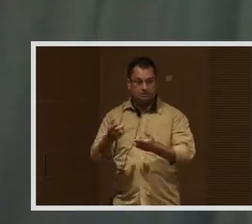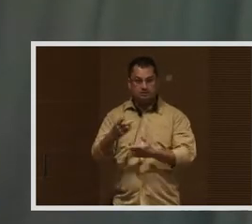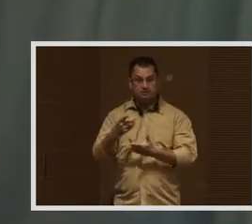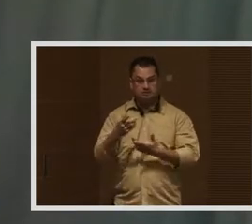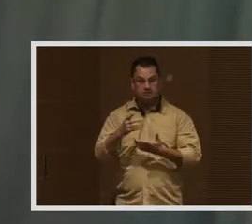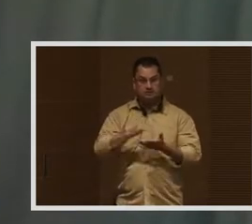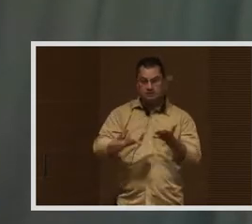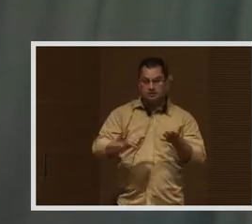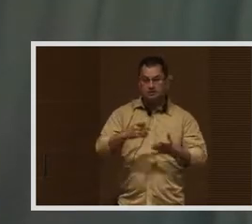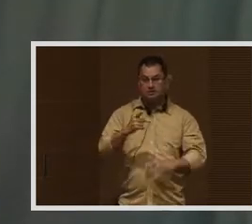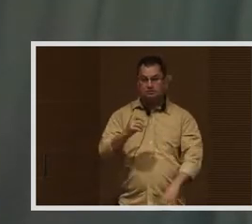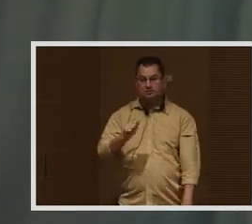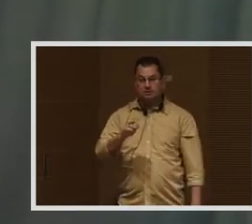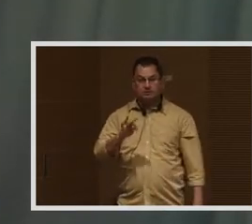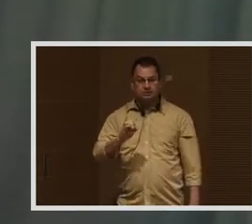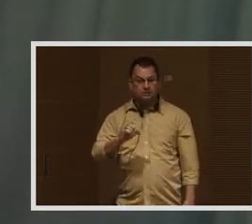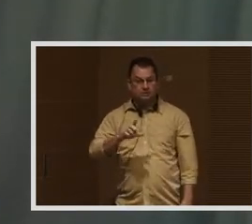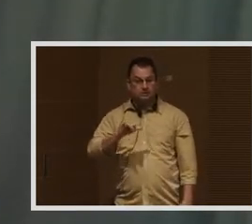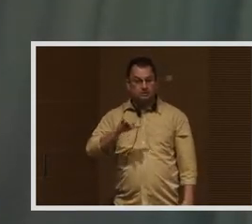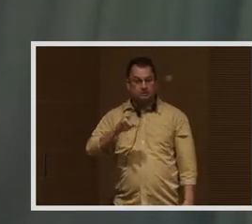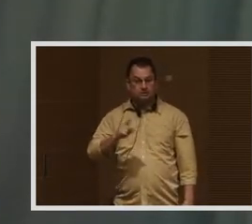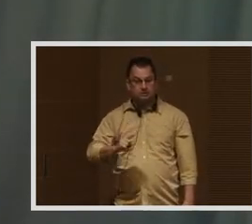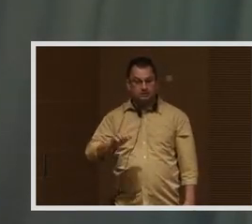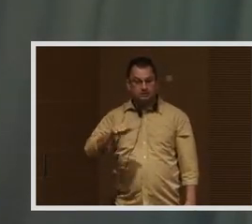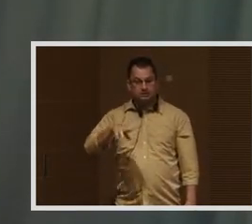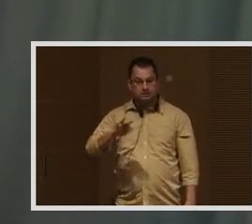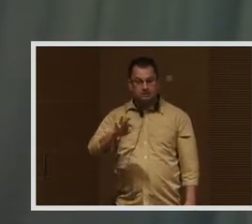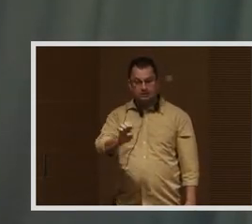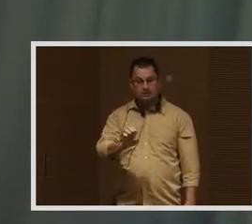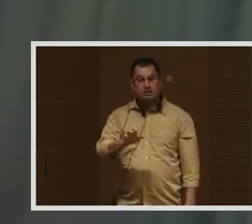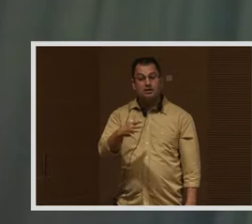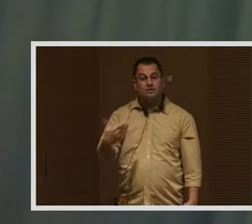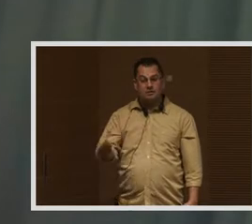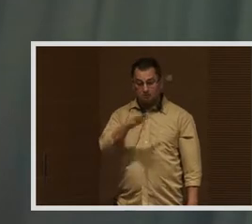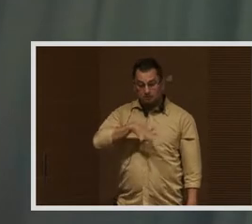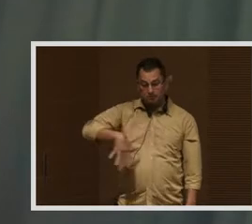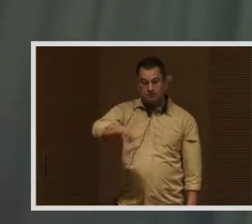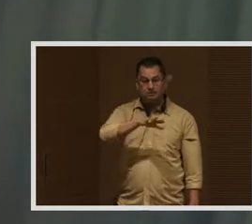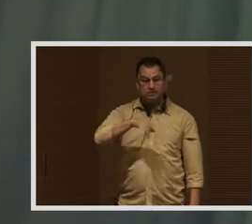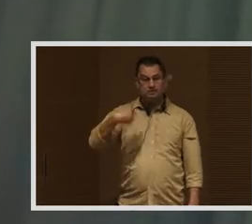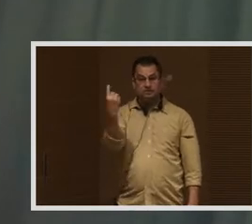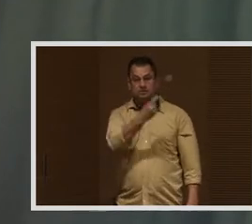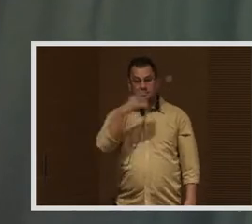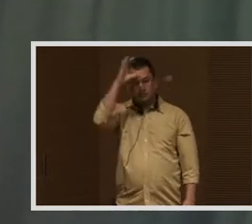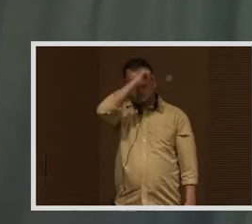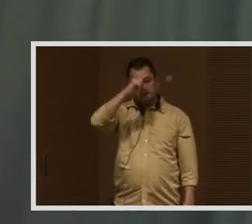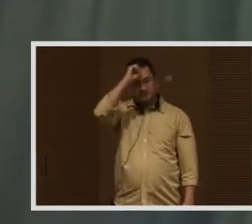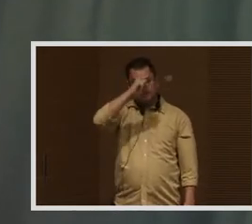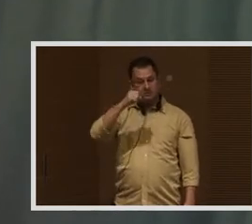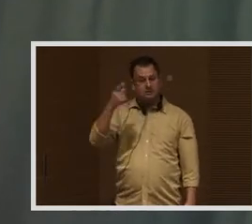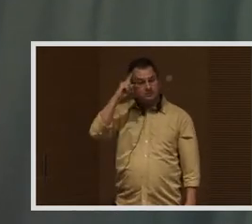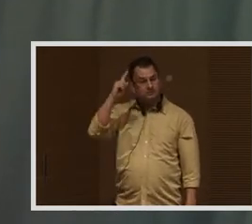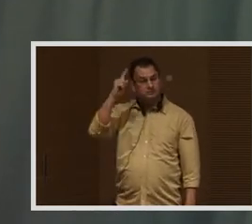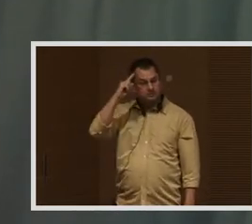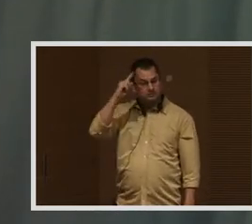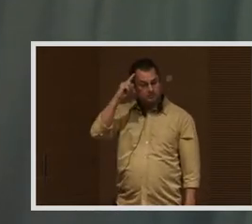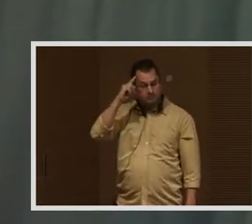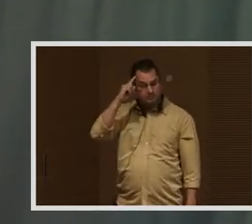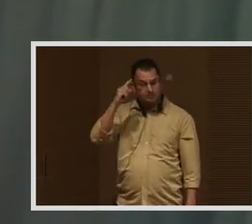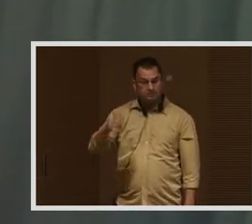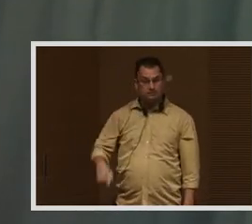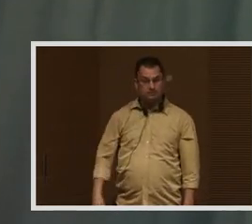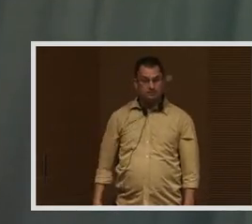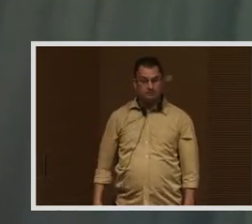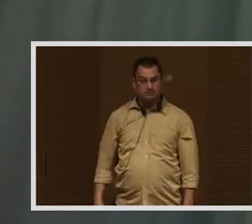despatologizante, efetivada a partir da leitura dos territórios que nós aprendemos continuamente a abrir. O ideário